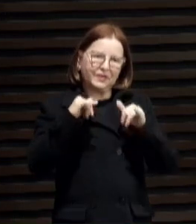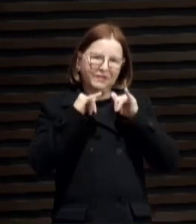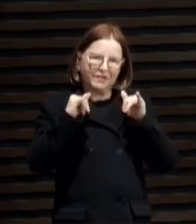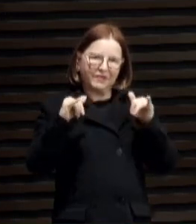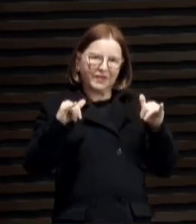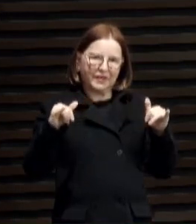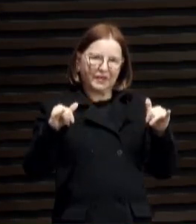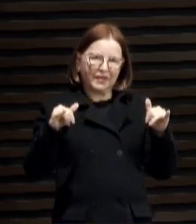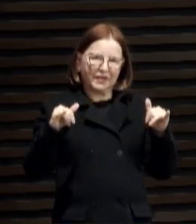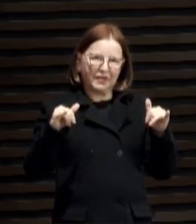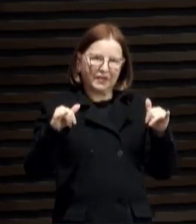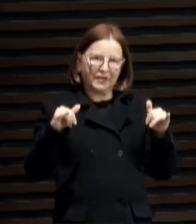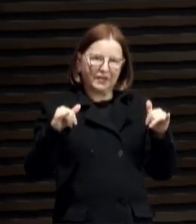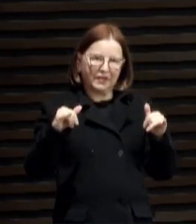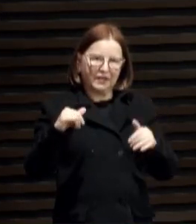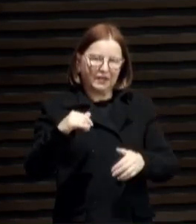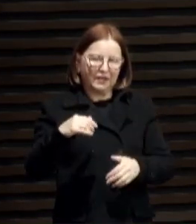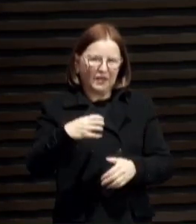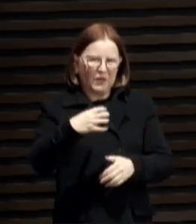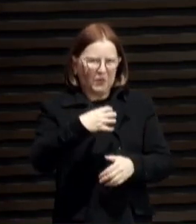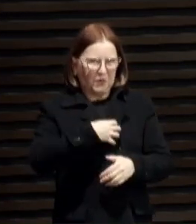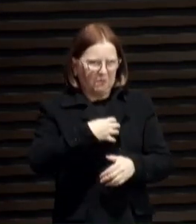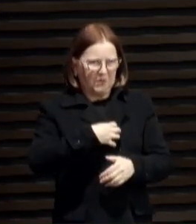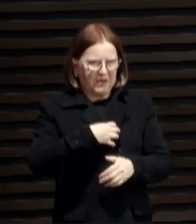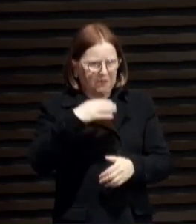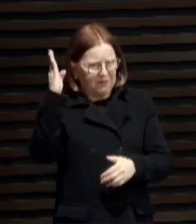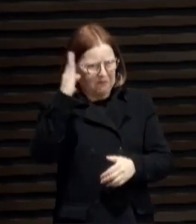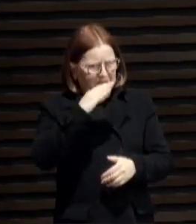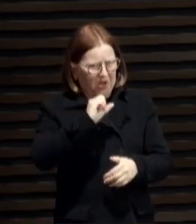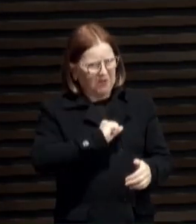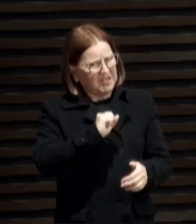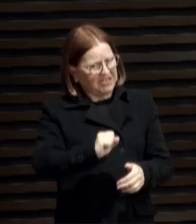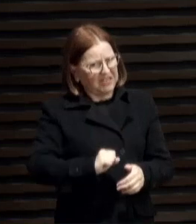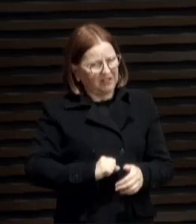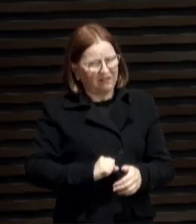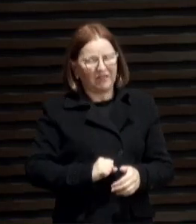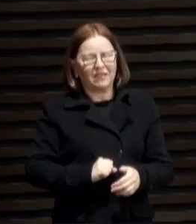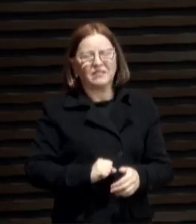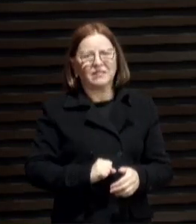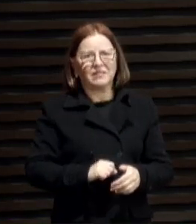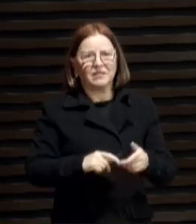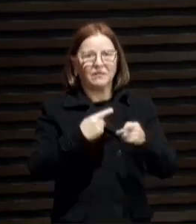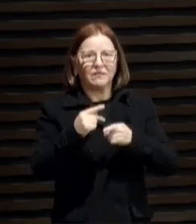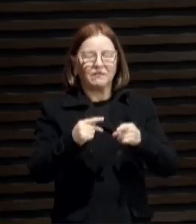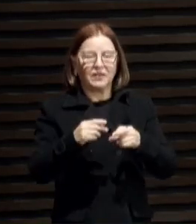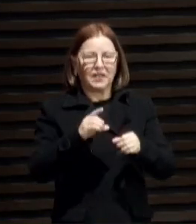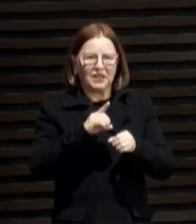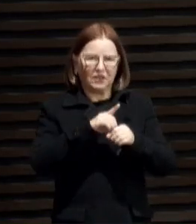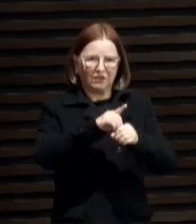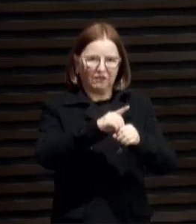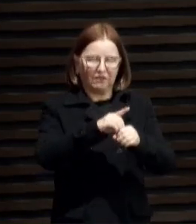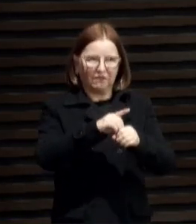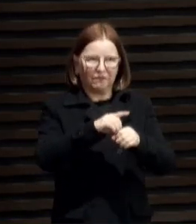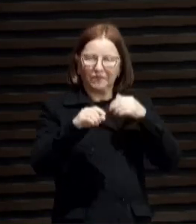o mau comportamento dos sacerdotes. Ele também fala das ofertas de